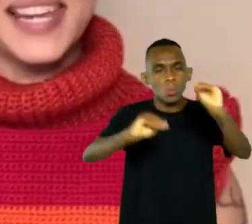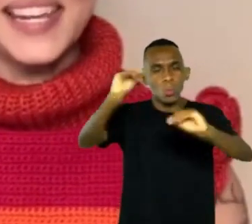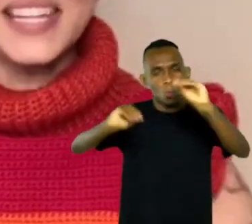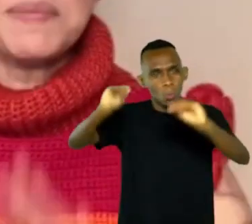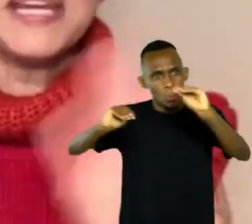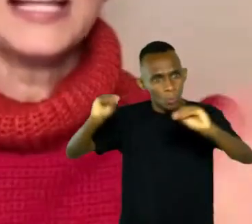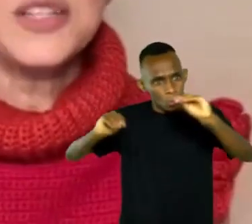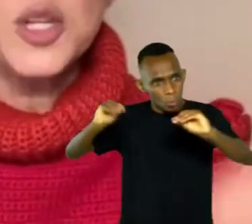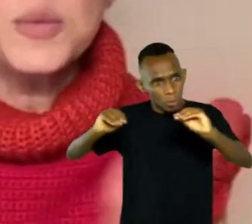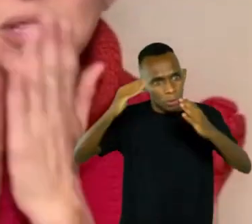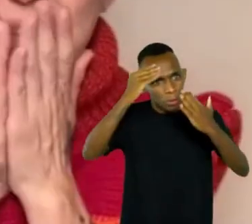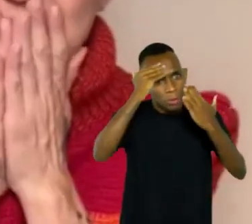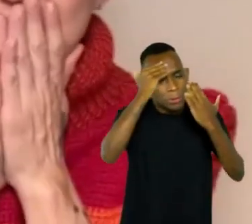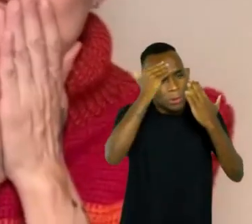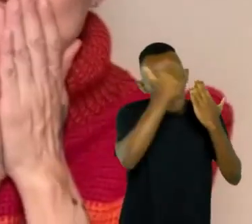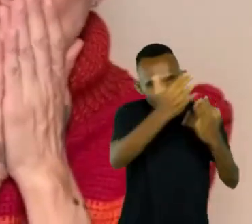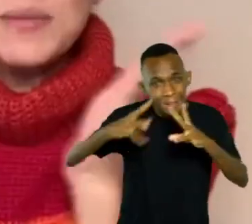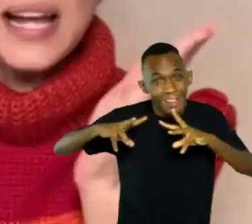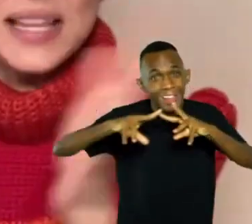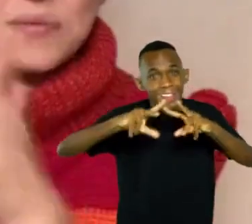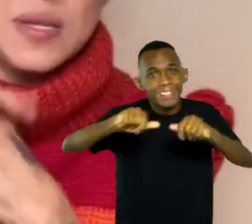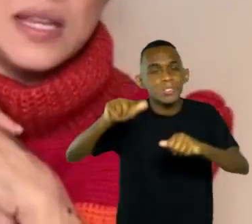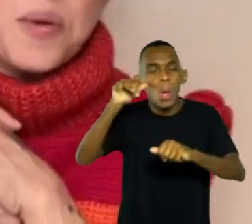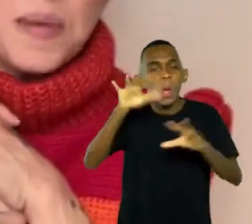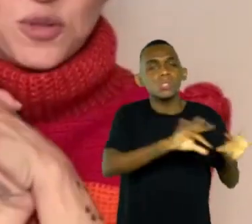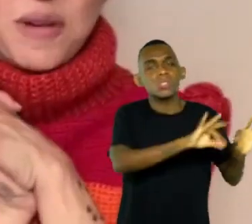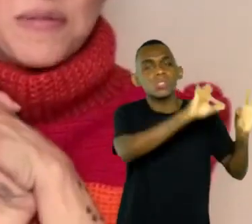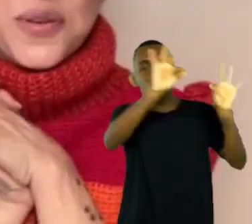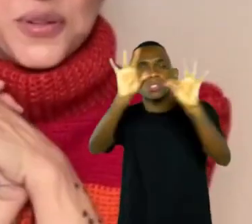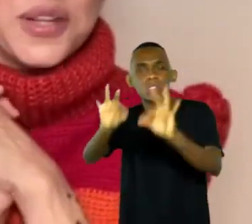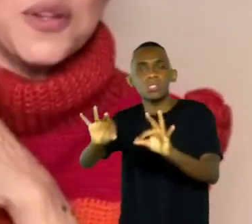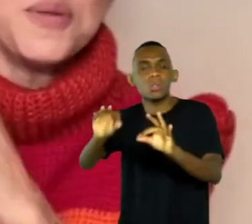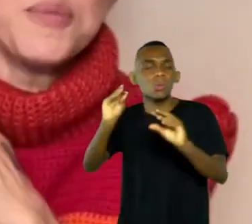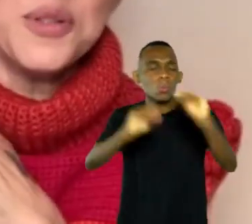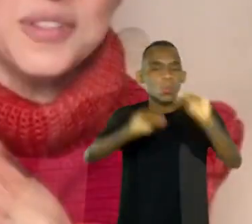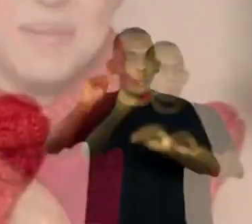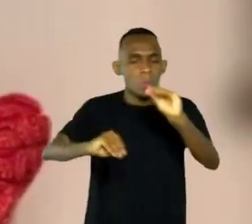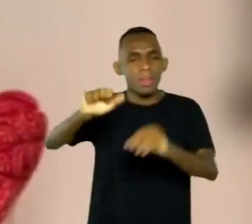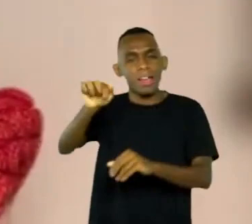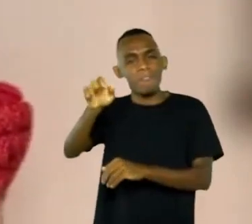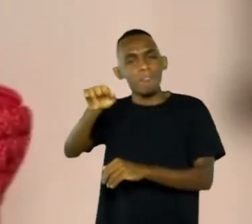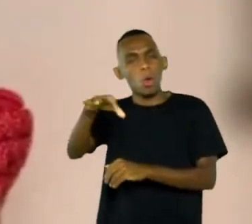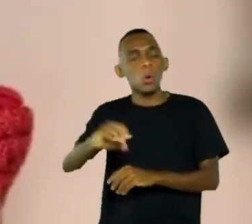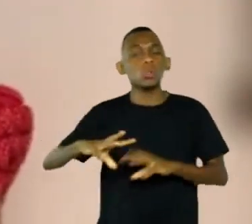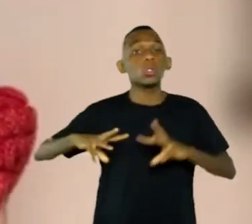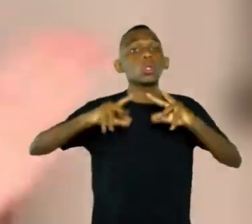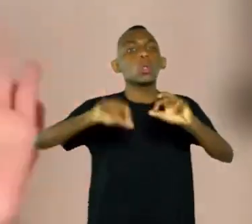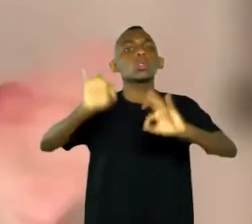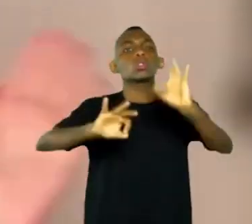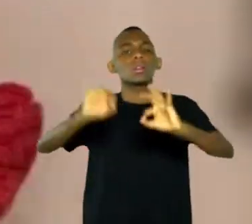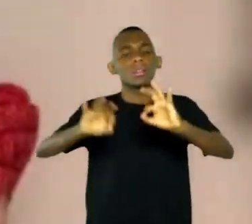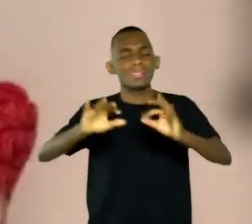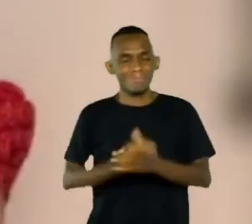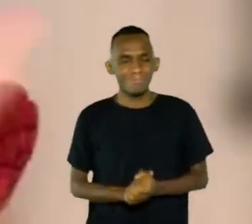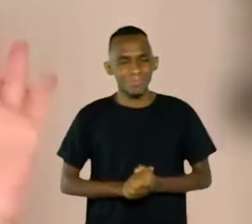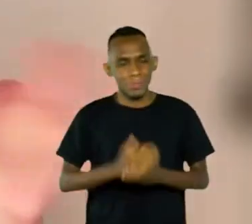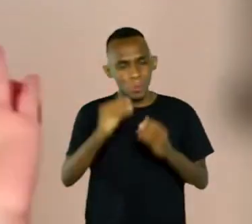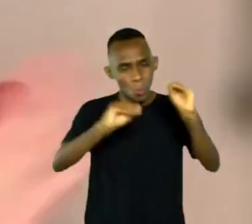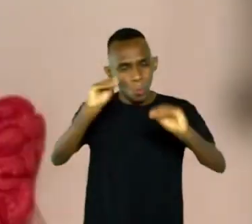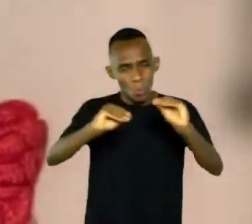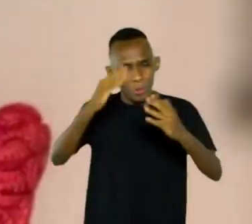também, obrigada. querida. Obrigada a todo mundo que esteve aqui. Obrigada a você. Um beijo no Afonso e a todo mundo do Sempre um Papo. Foi lindo. Beijo.